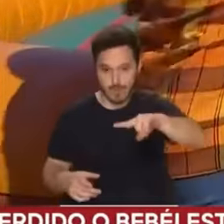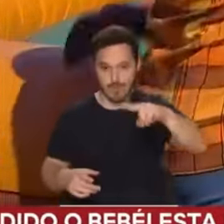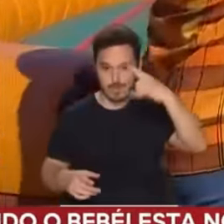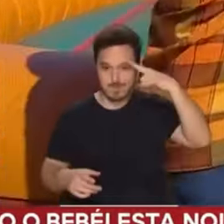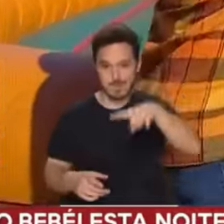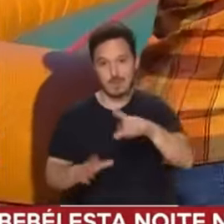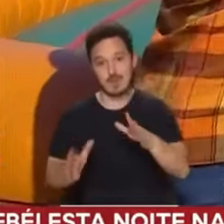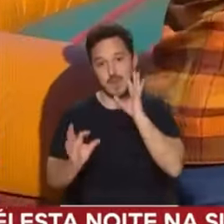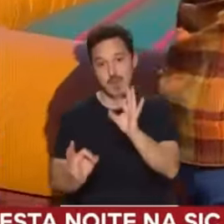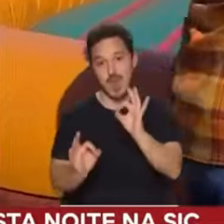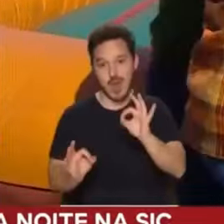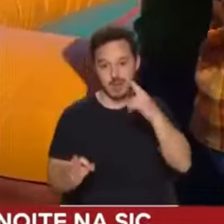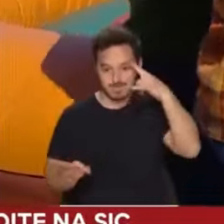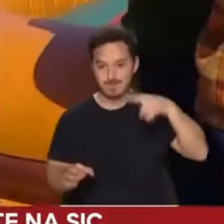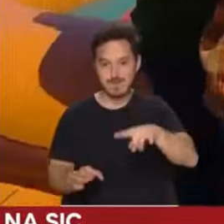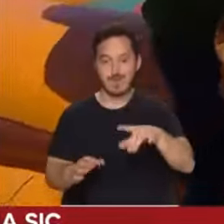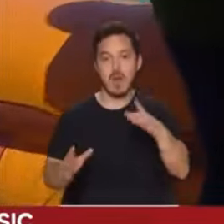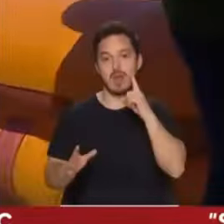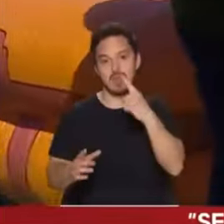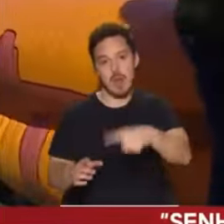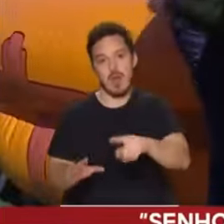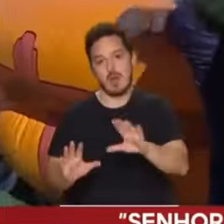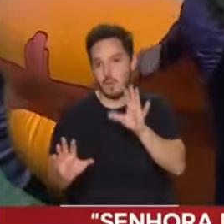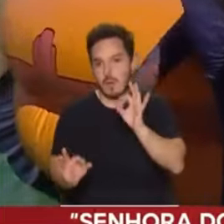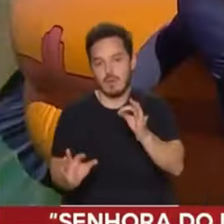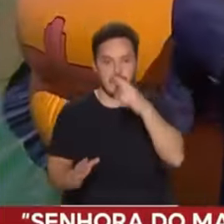p preciso ter cuidado o ele a mas mais difc do que parece